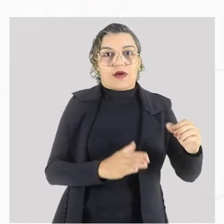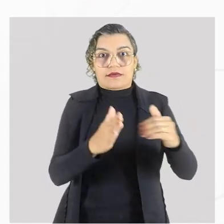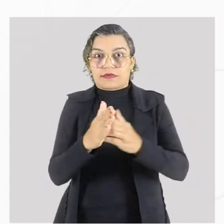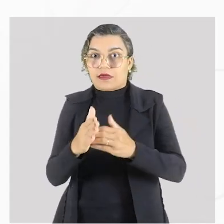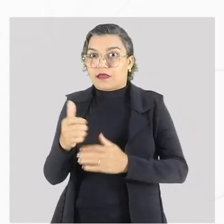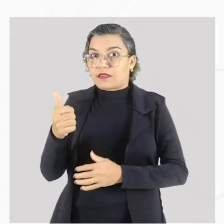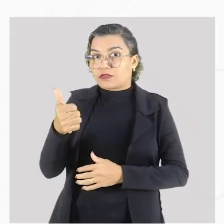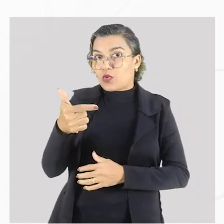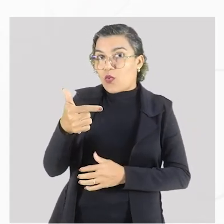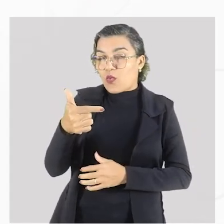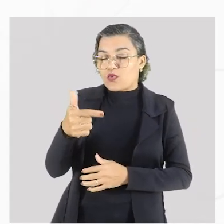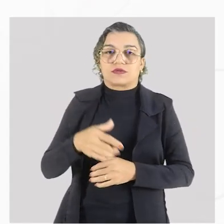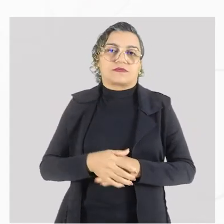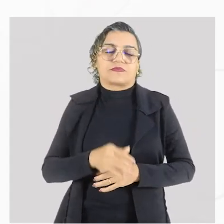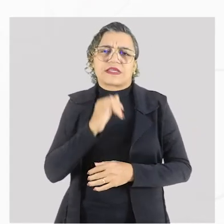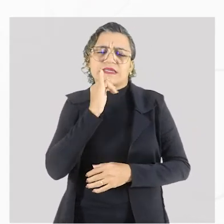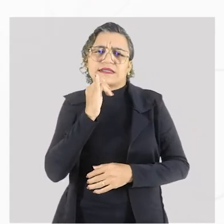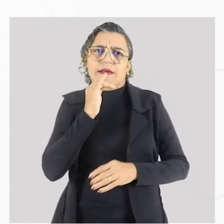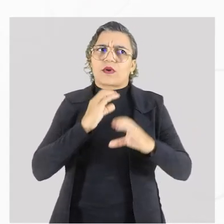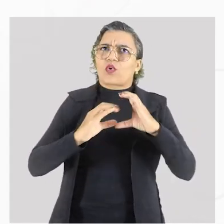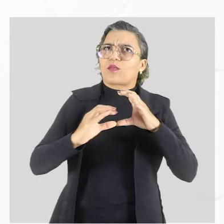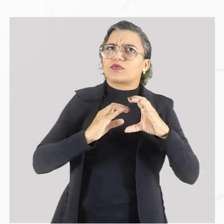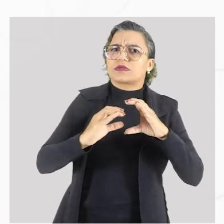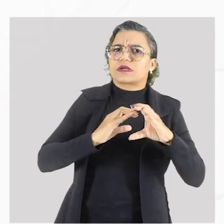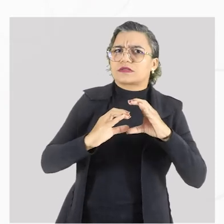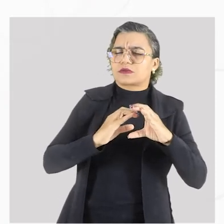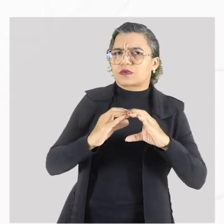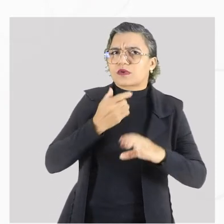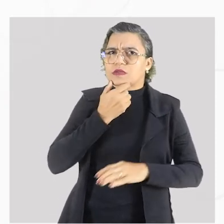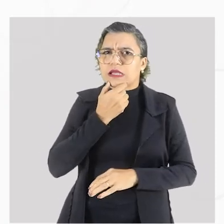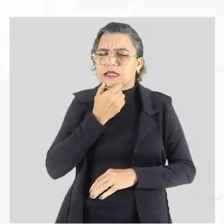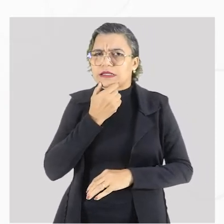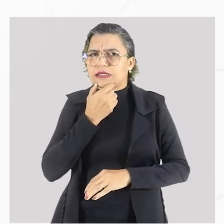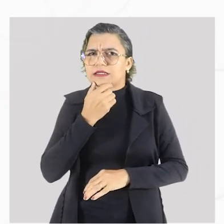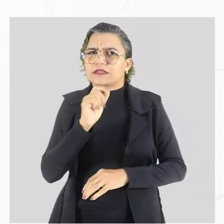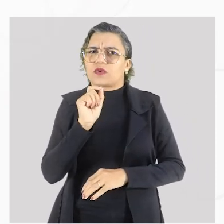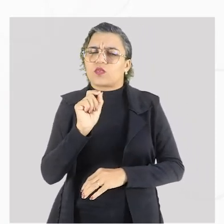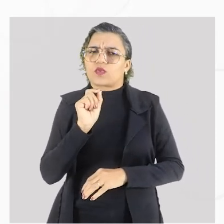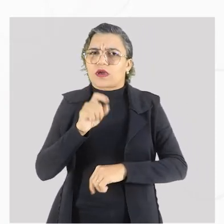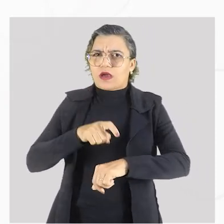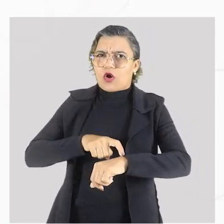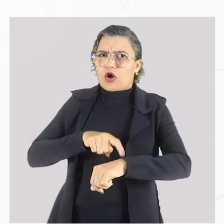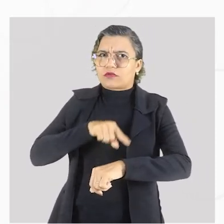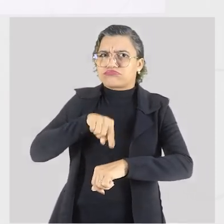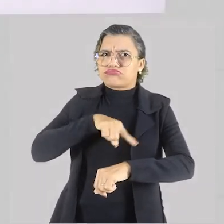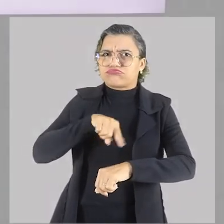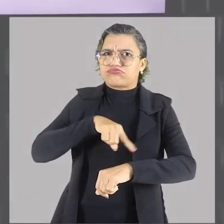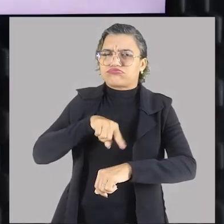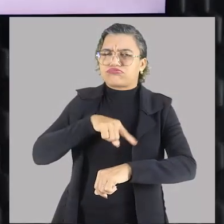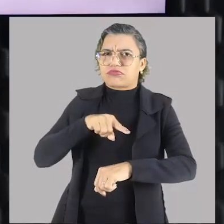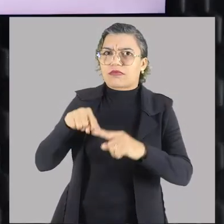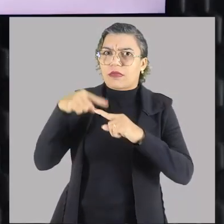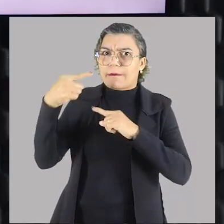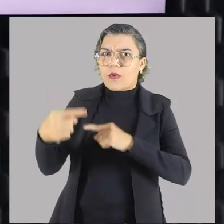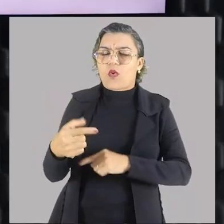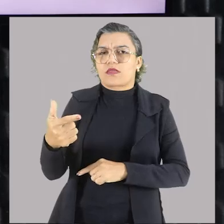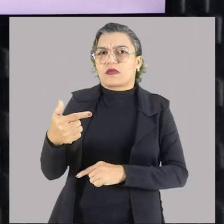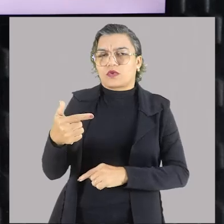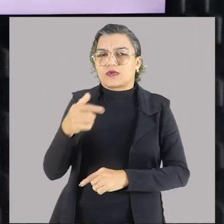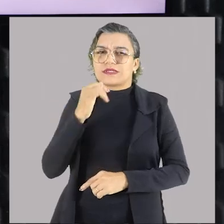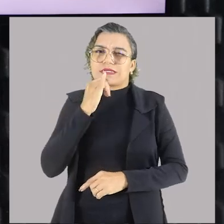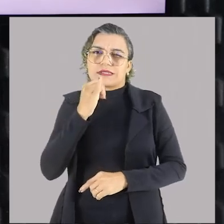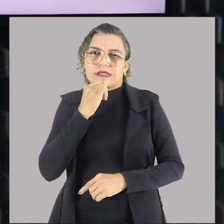não encontra, por exemplo, na comunicação cotidiana em língua inglesa, as horas após as 12. Então, como a gente